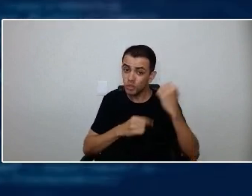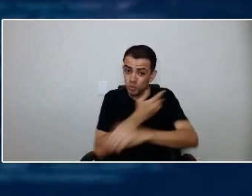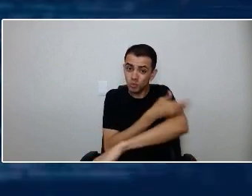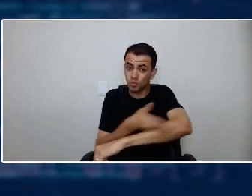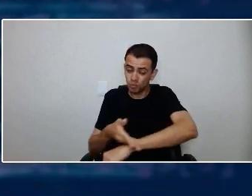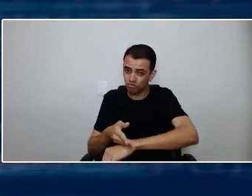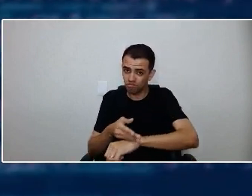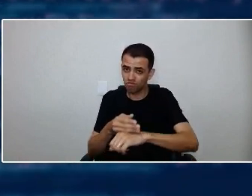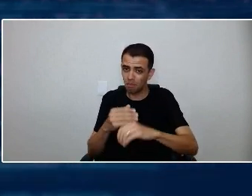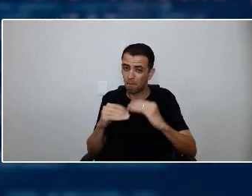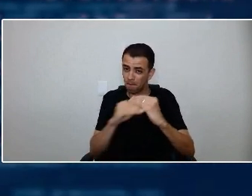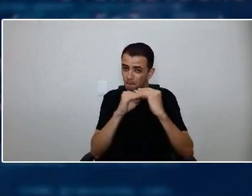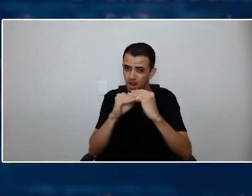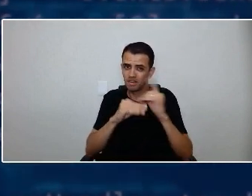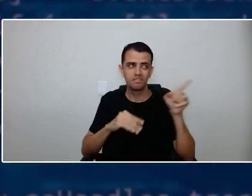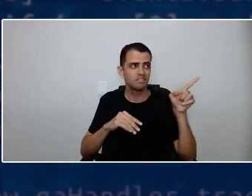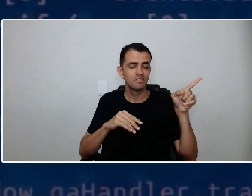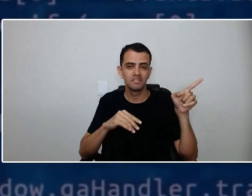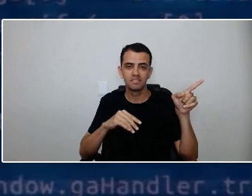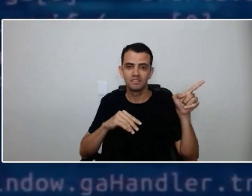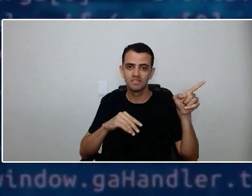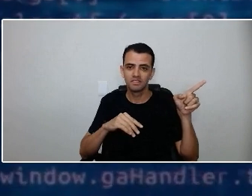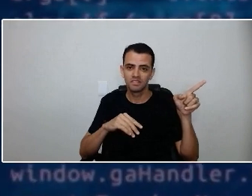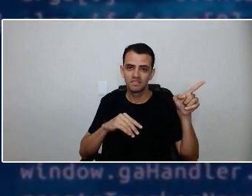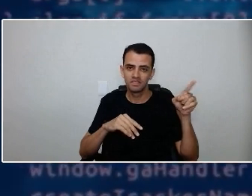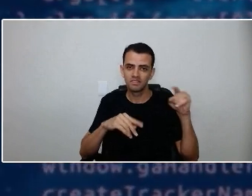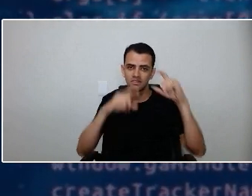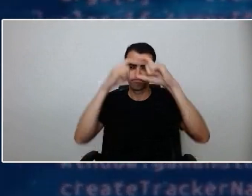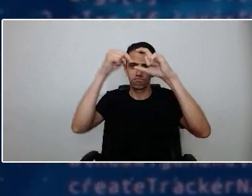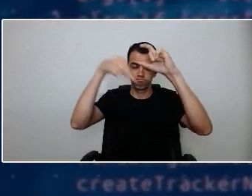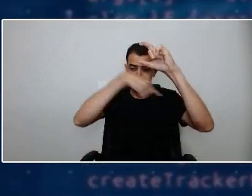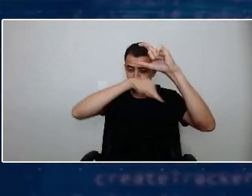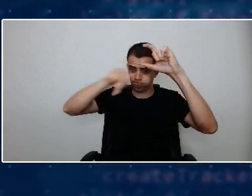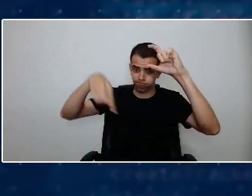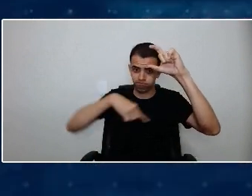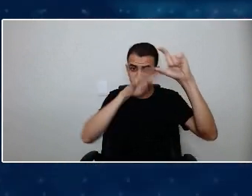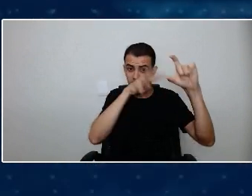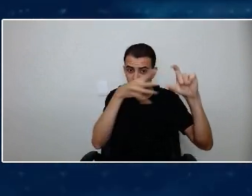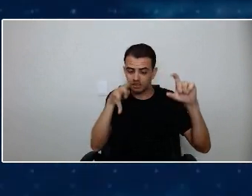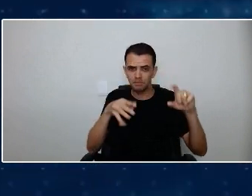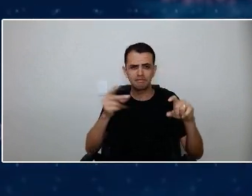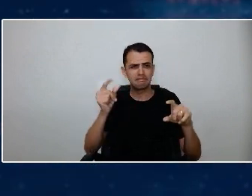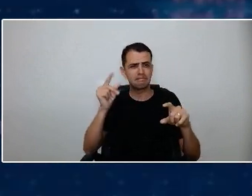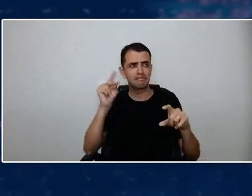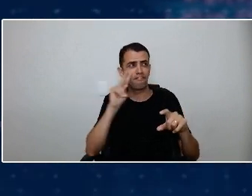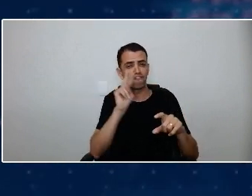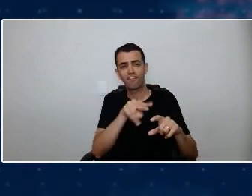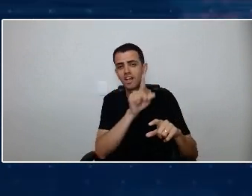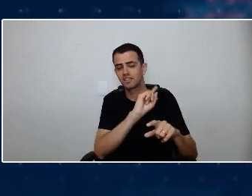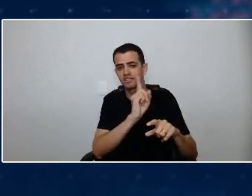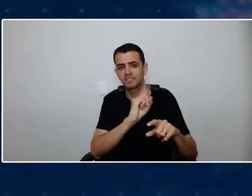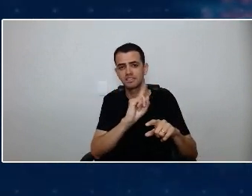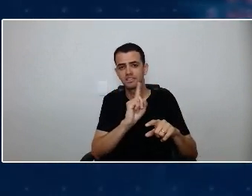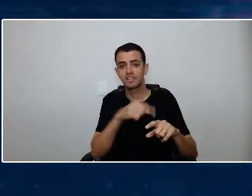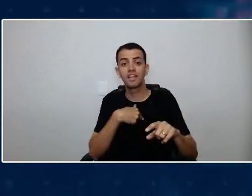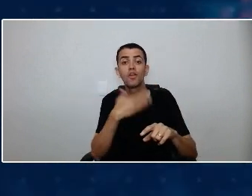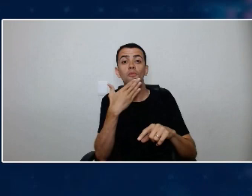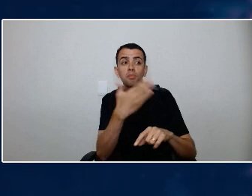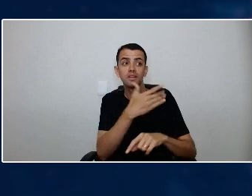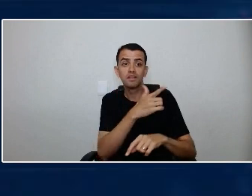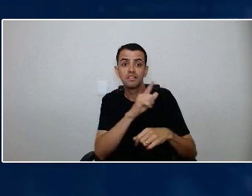mer modelo de entidade relacional fazia tempo que eu não via isso Inclusive eu pedi paraa minha liderança do